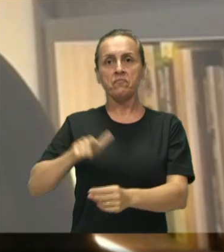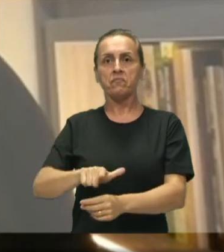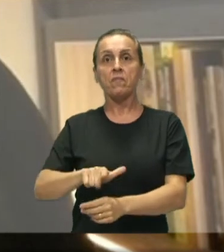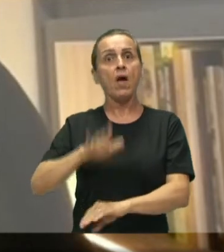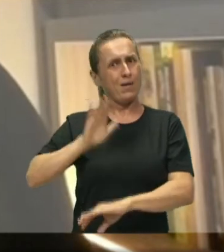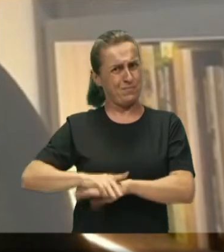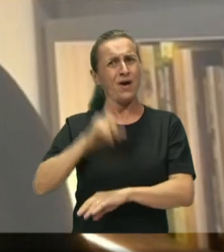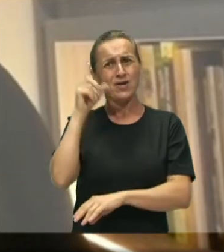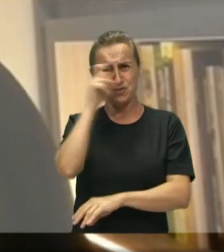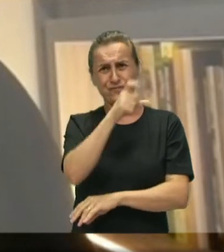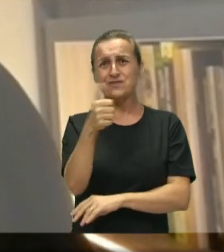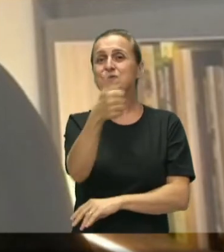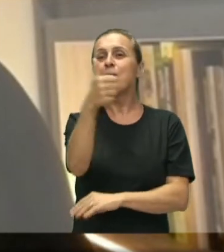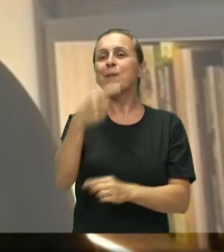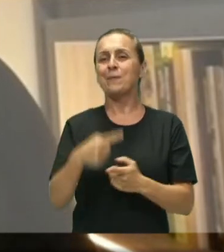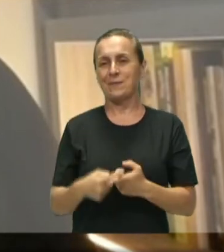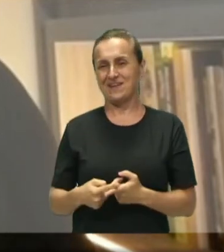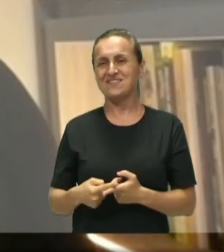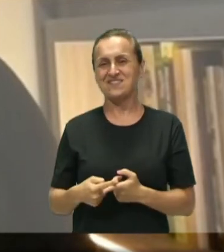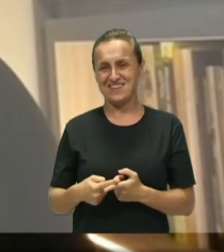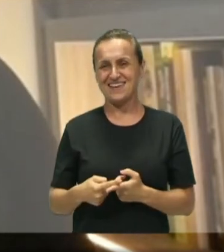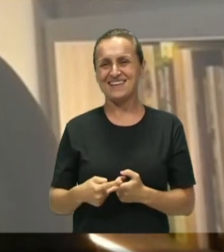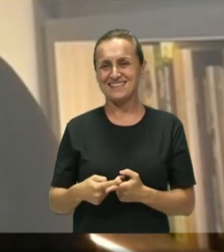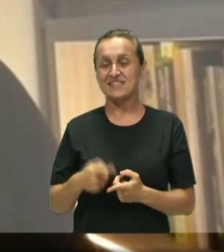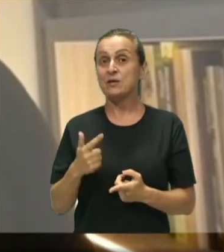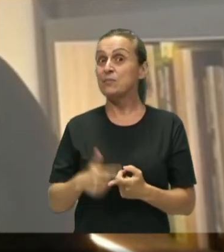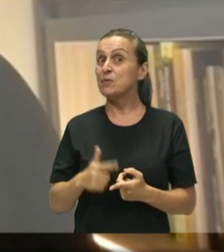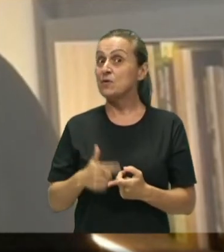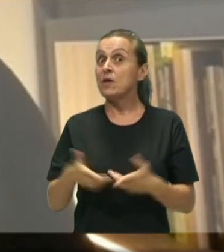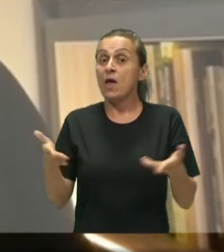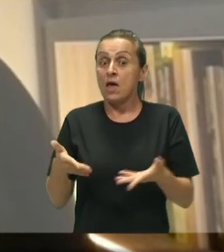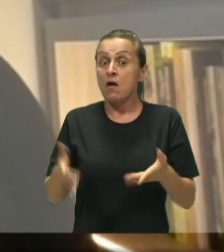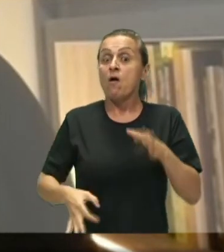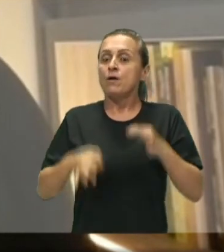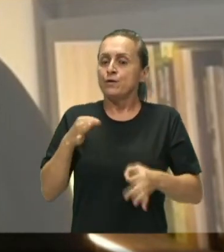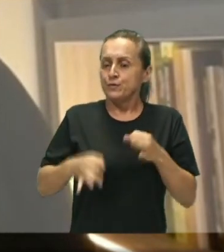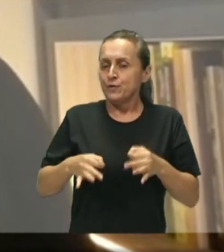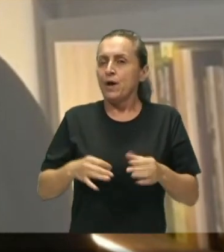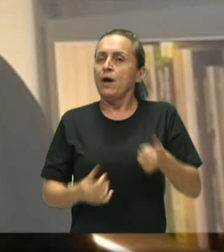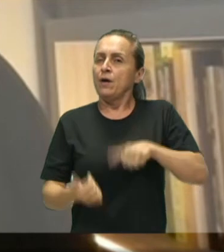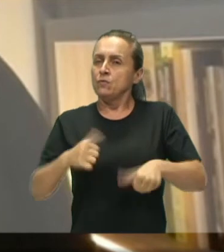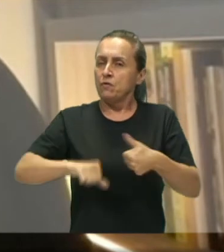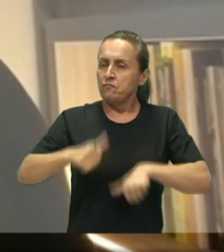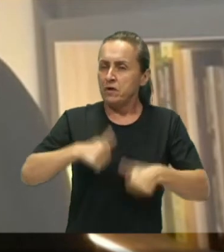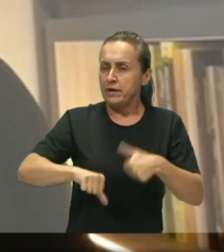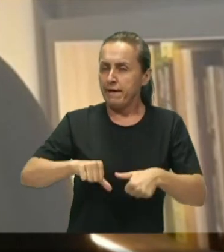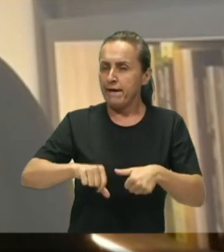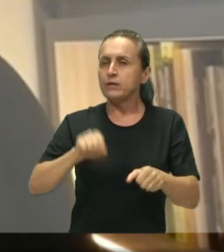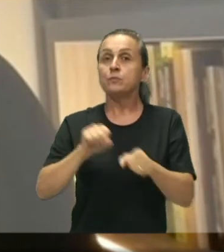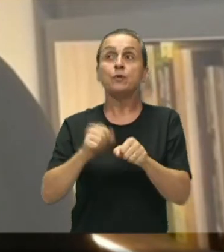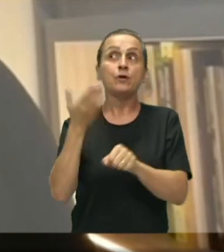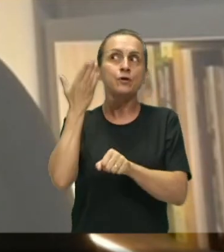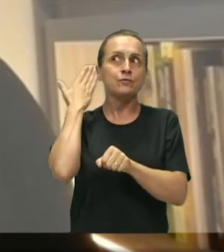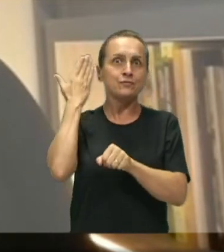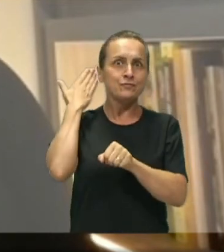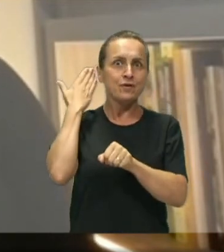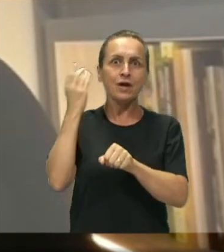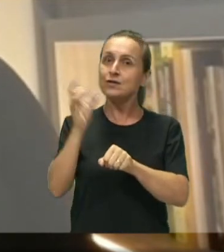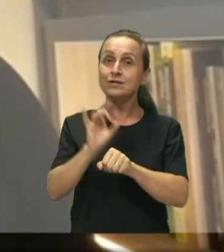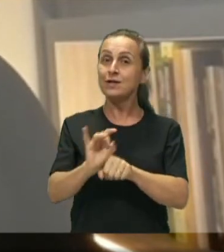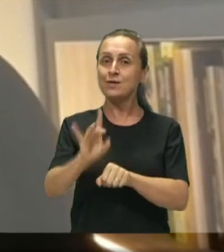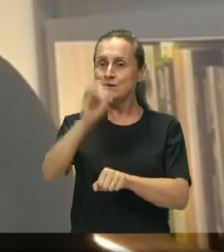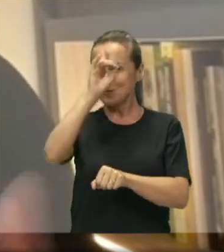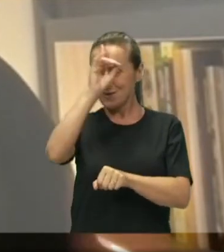muito mais difícil do que a tua primeira eleição porque hálito passa ser julgado avaliado pelo que tu fez não mais somente pelas suas